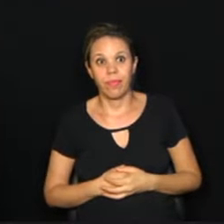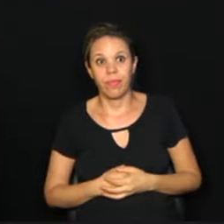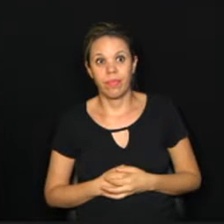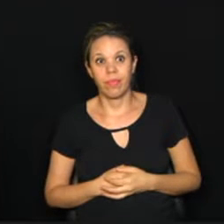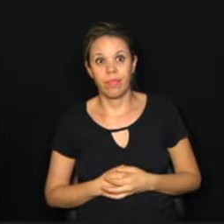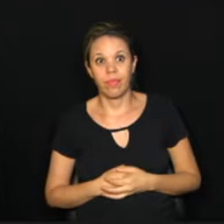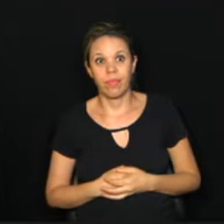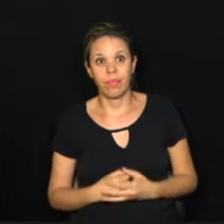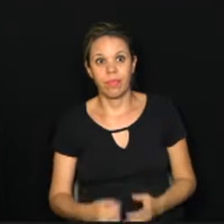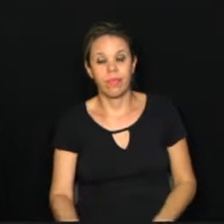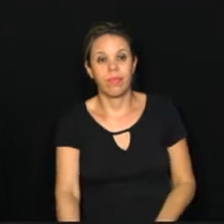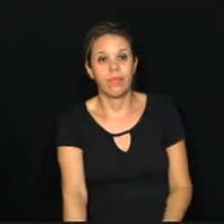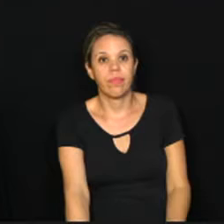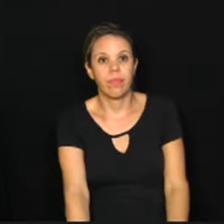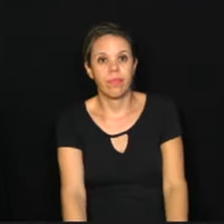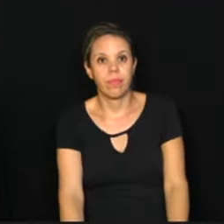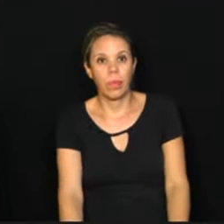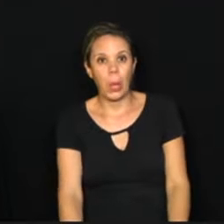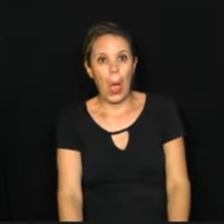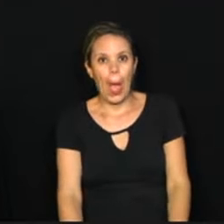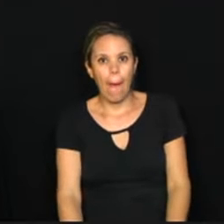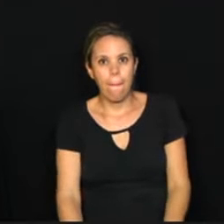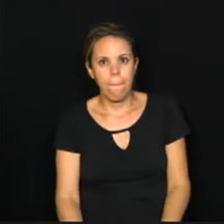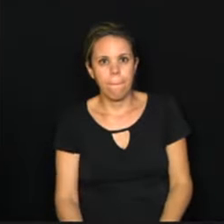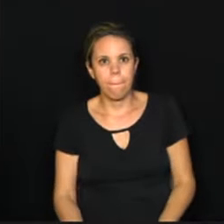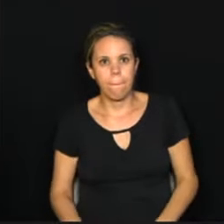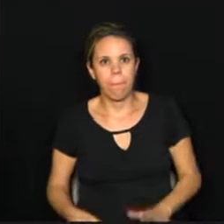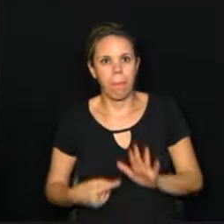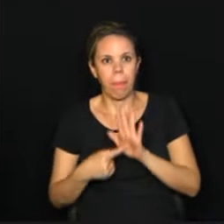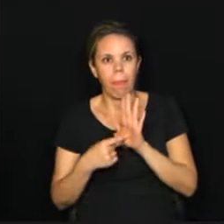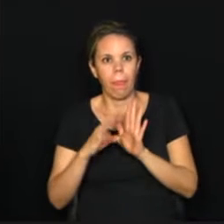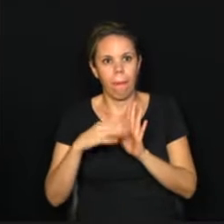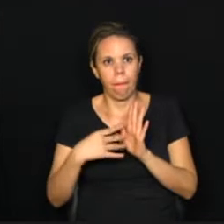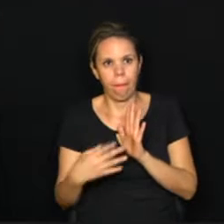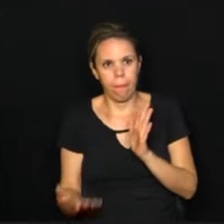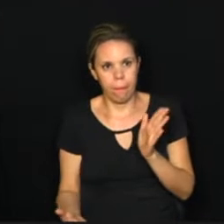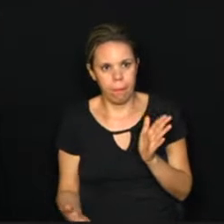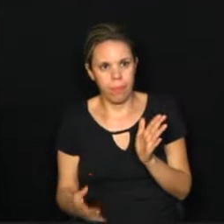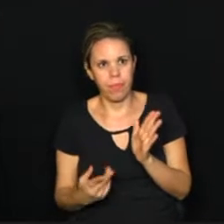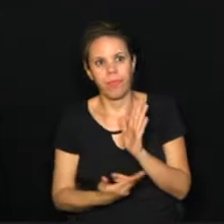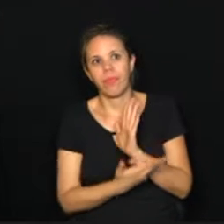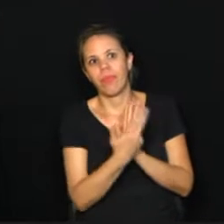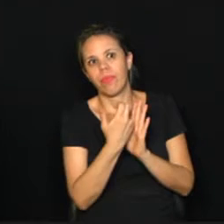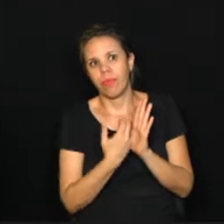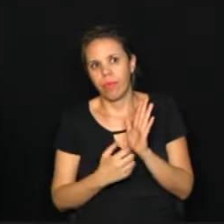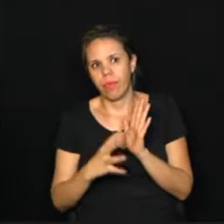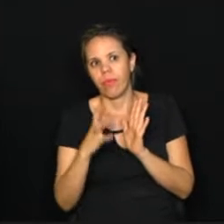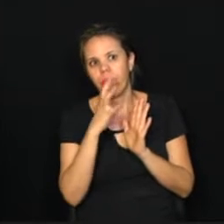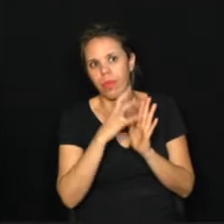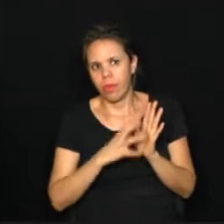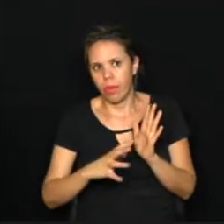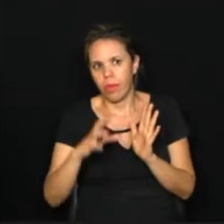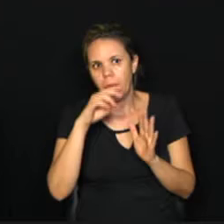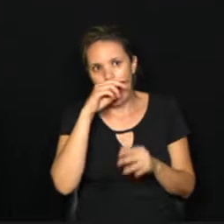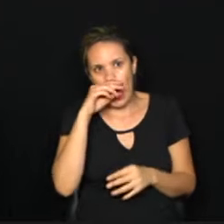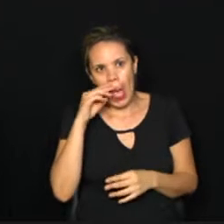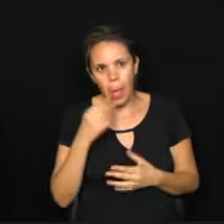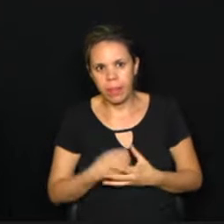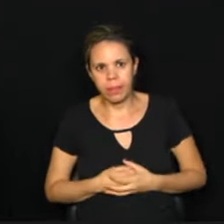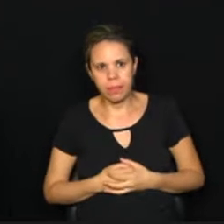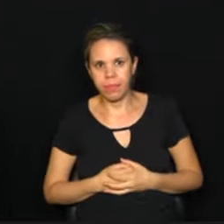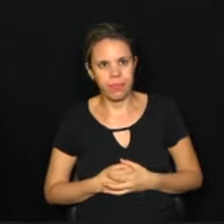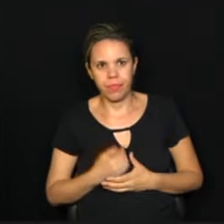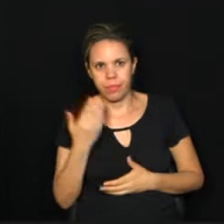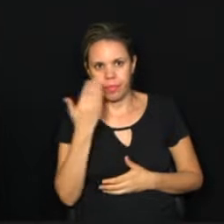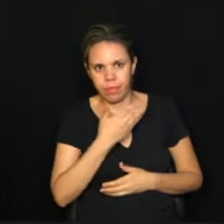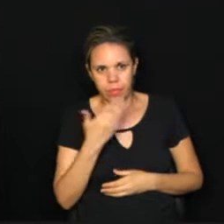Olha. É que, assim, se eu entendi, você estava mostrando que, inclusive... Isso, eu estou mostrando o mapa da nossa bacia, vocês não estão vendo? Não tá.